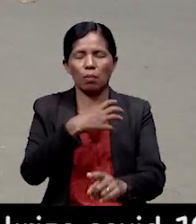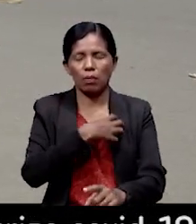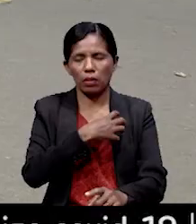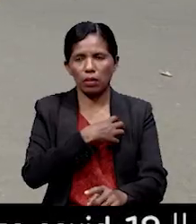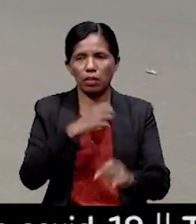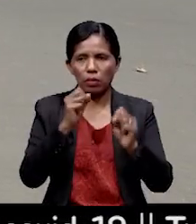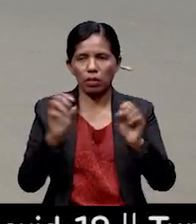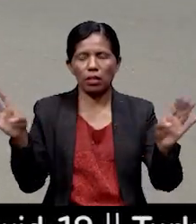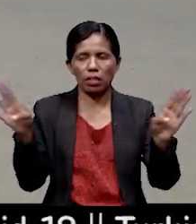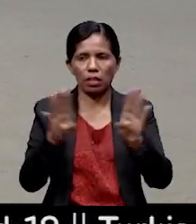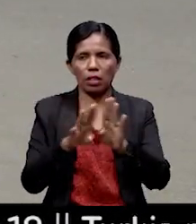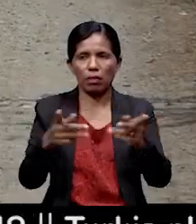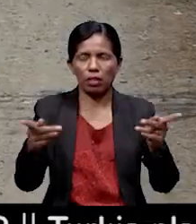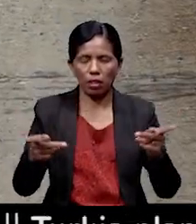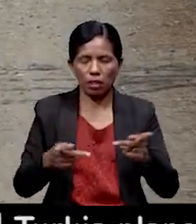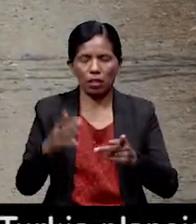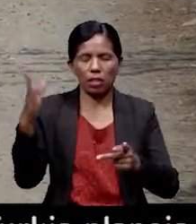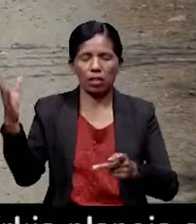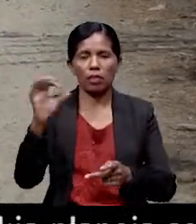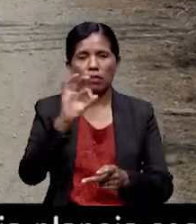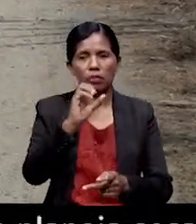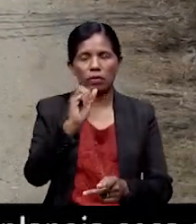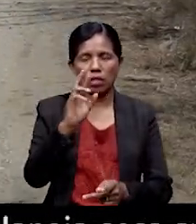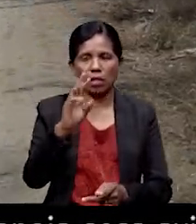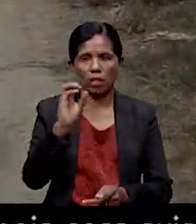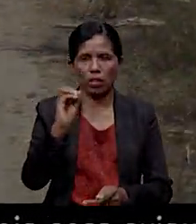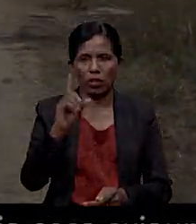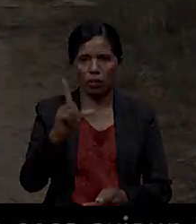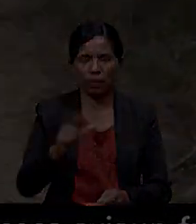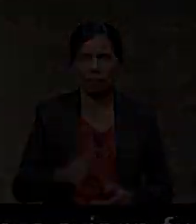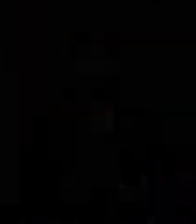hori destaka postu ida ya Farol. Napoleon Xavier, bem-vinda Ximenes, Ziemen.